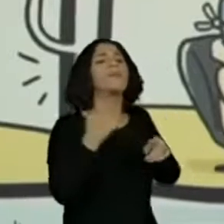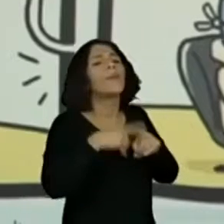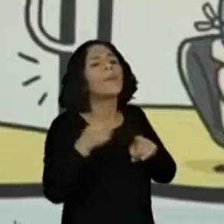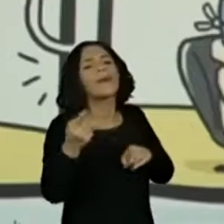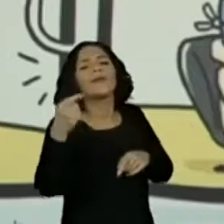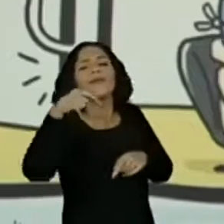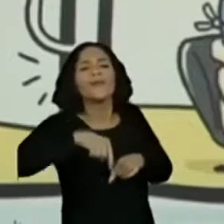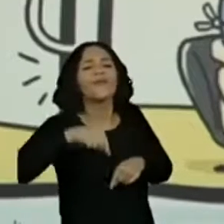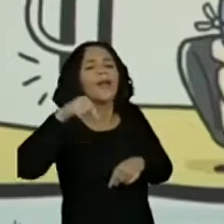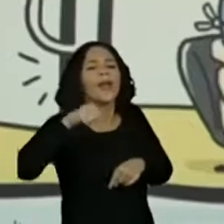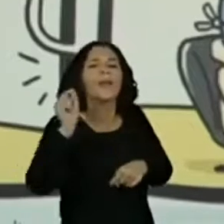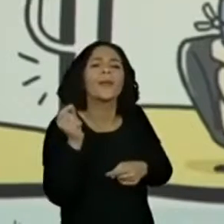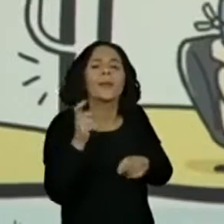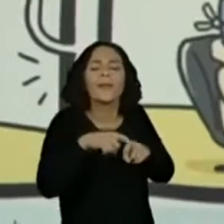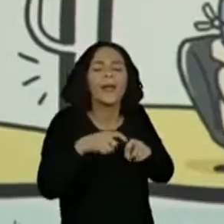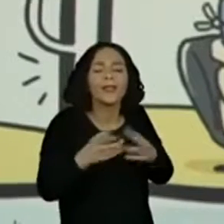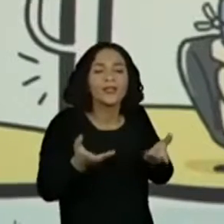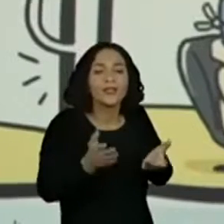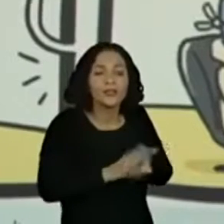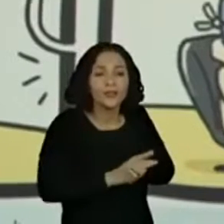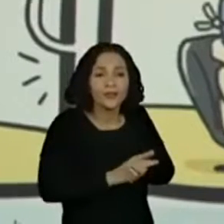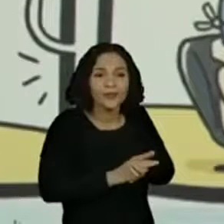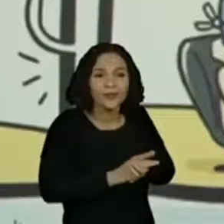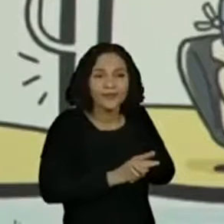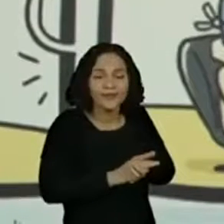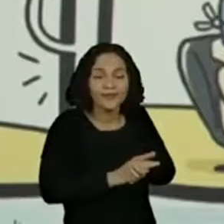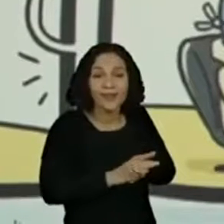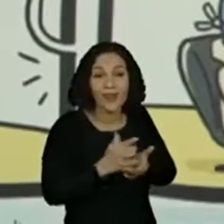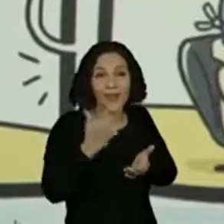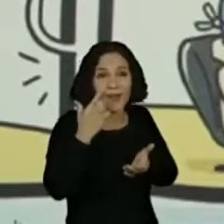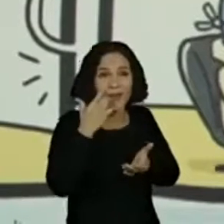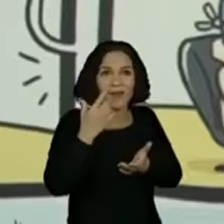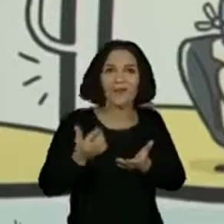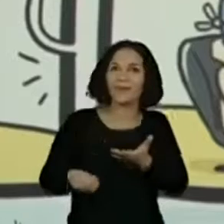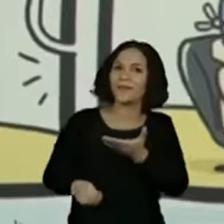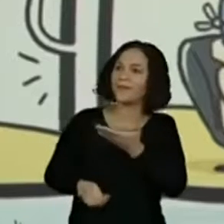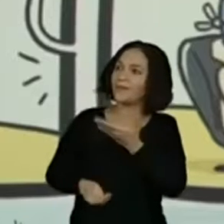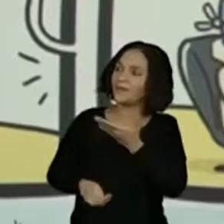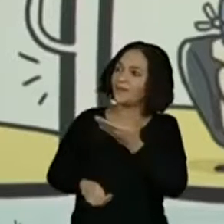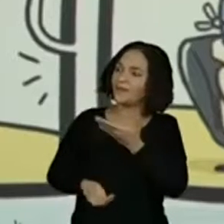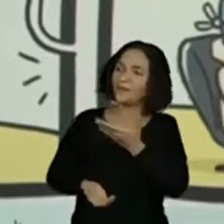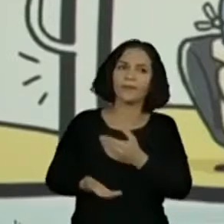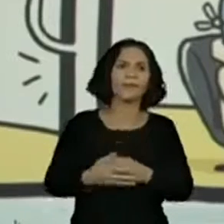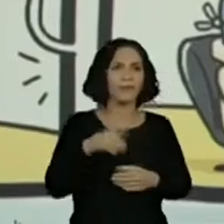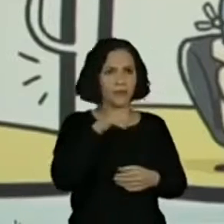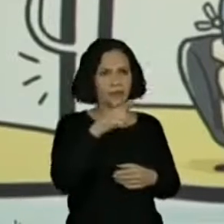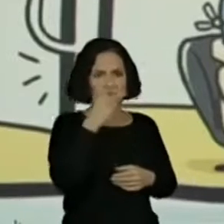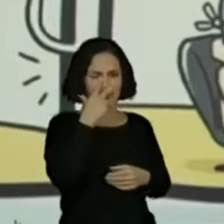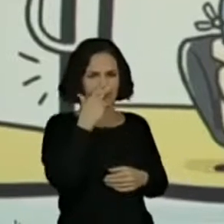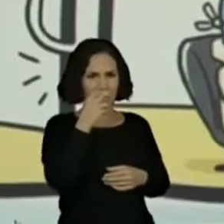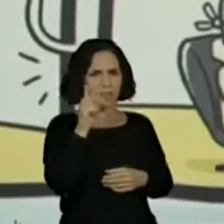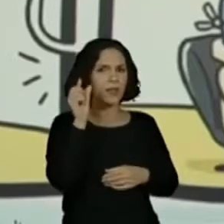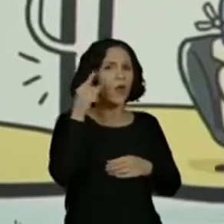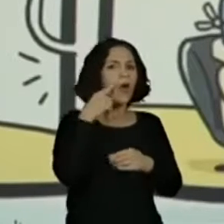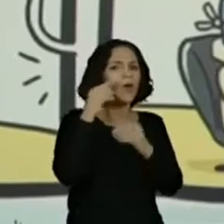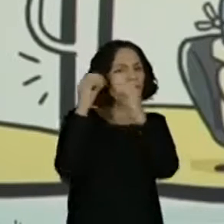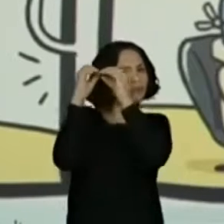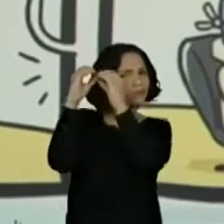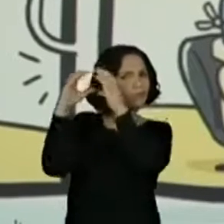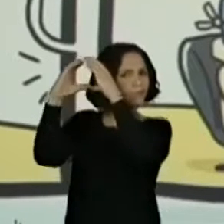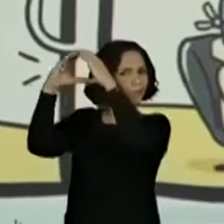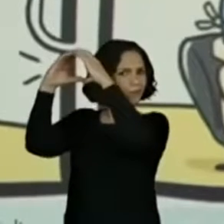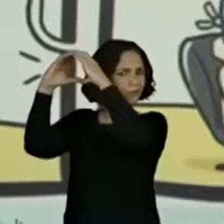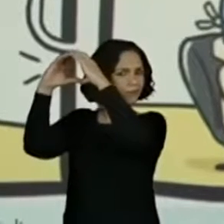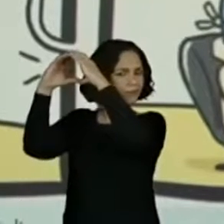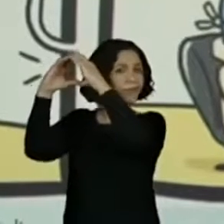atrasa aqui, dona Joana? A gente pode falar que esse personagem está falando com alguém? Aparece mais